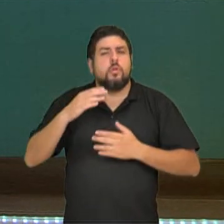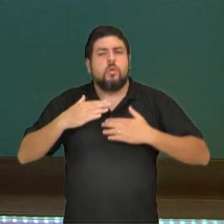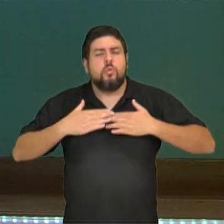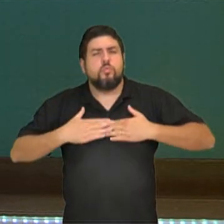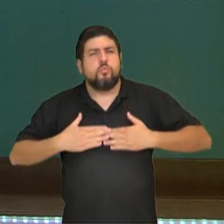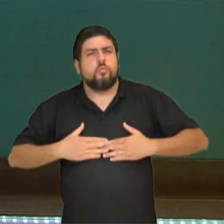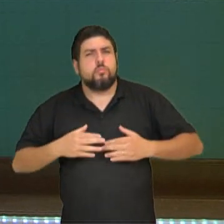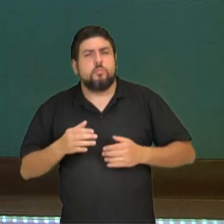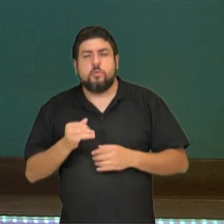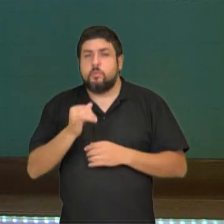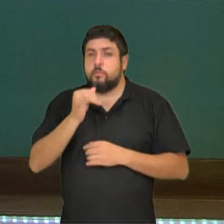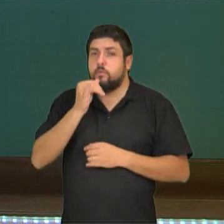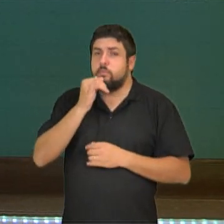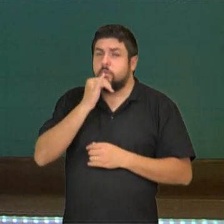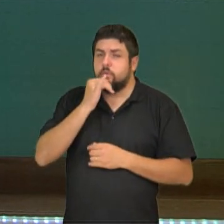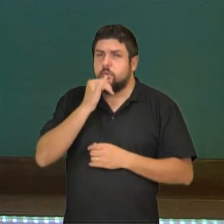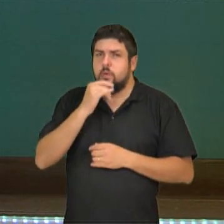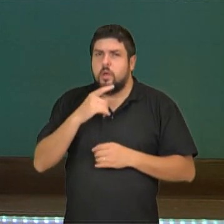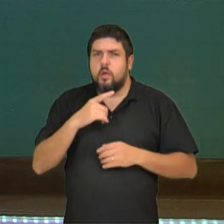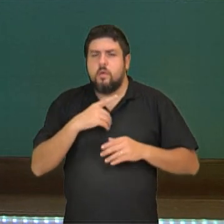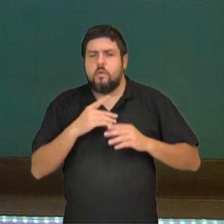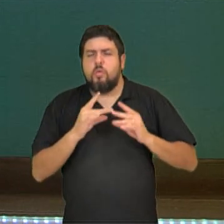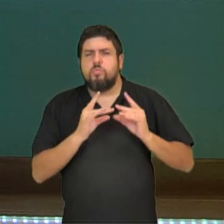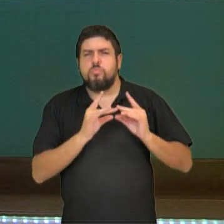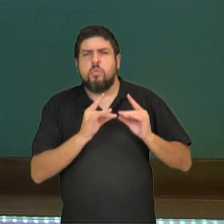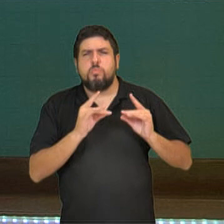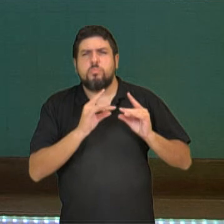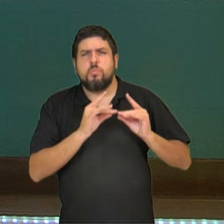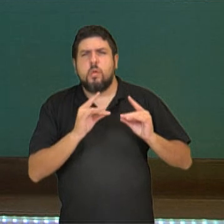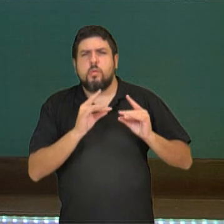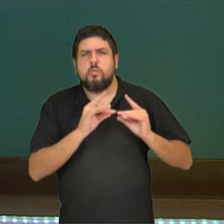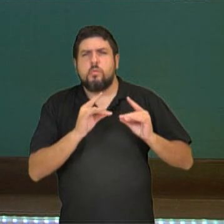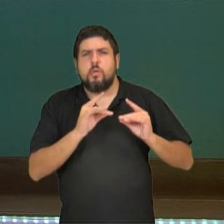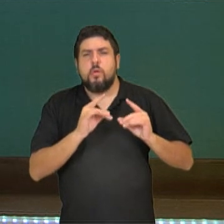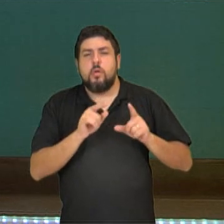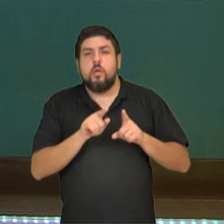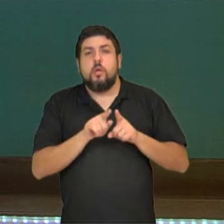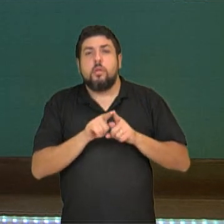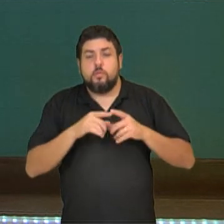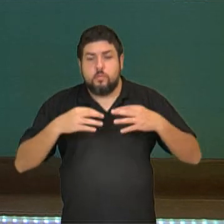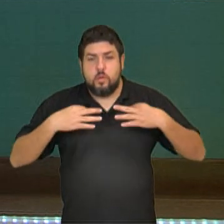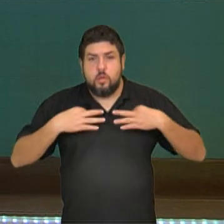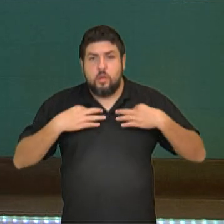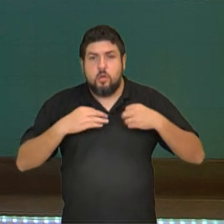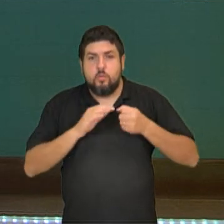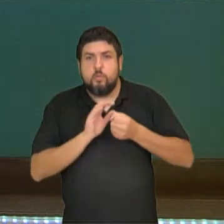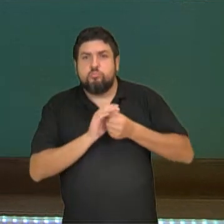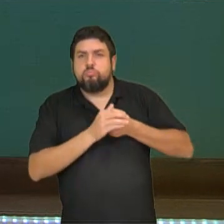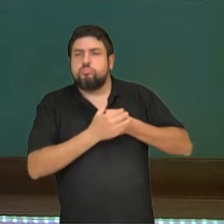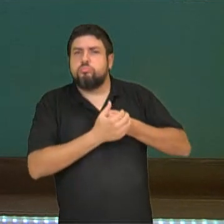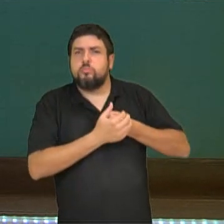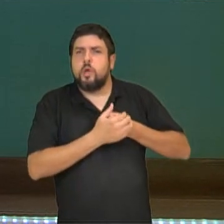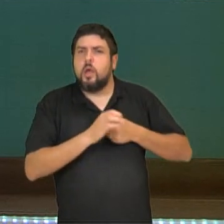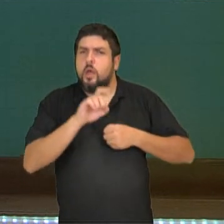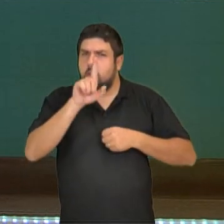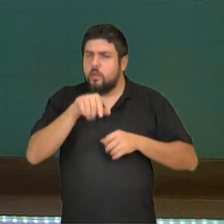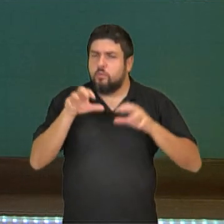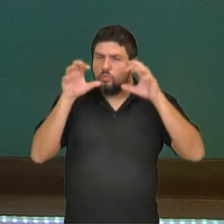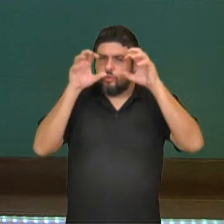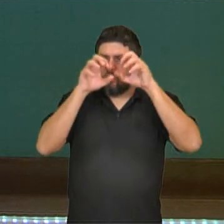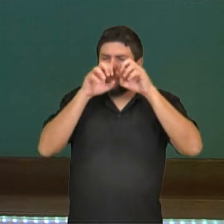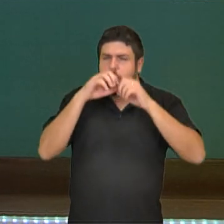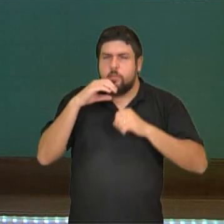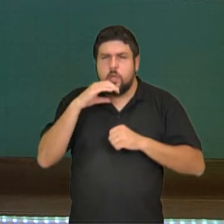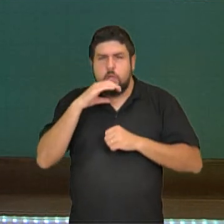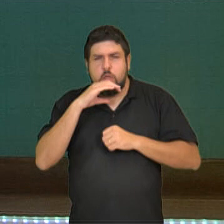por exemplo, estejam úmidas e cobertas por roupa, está escuro, úmido,